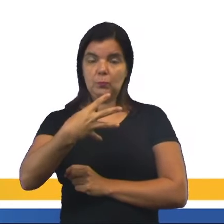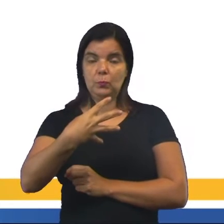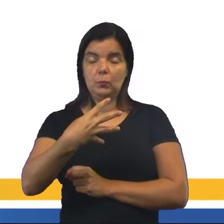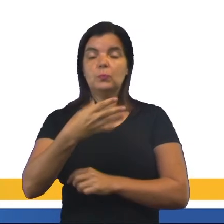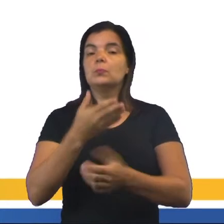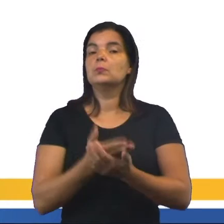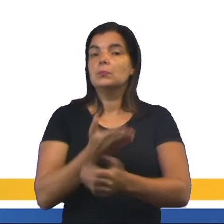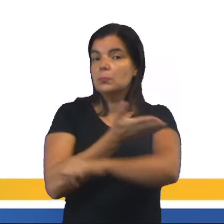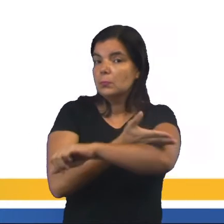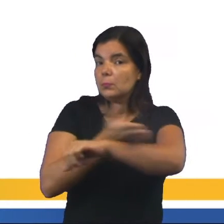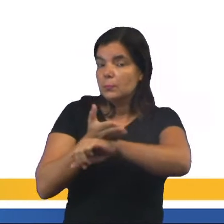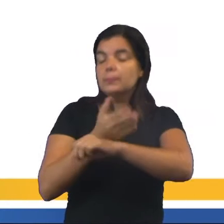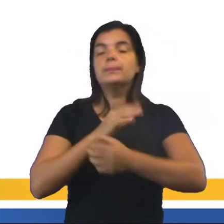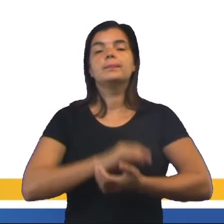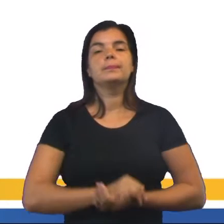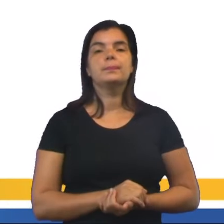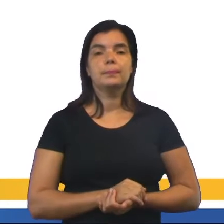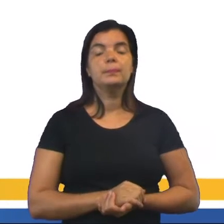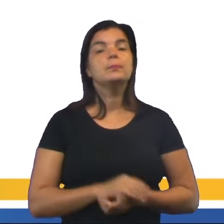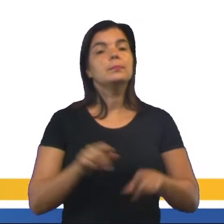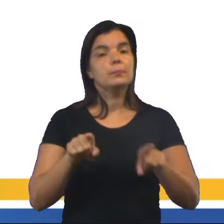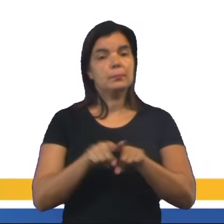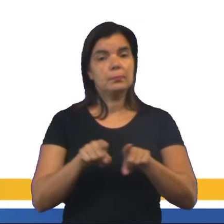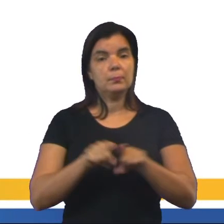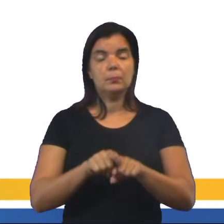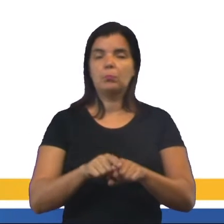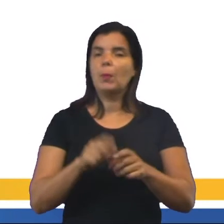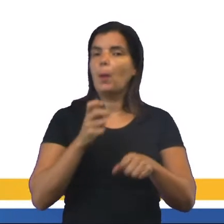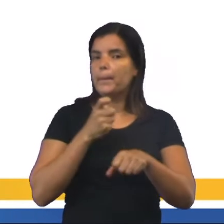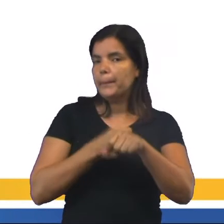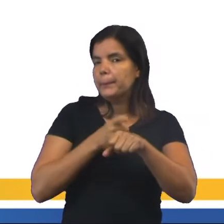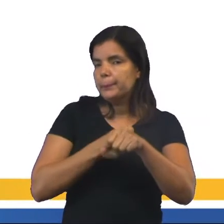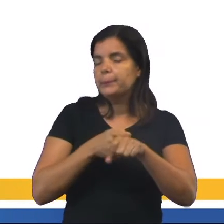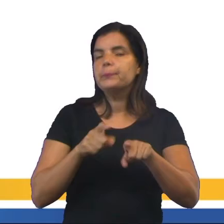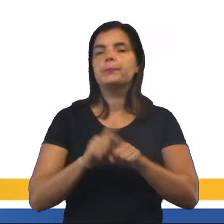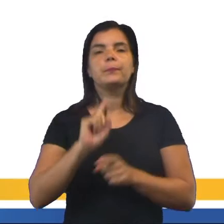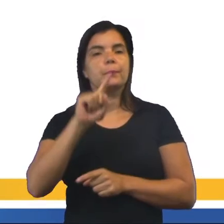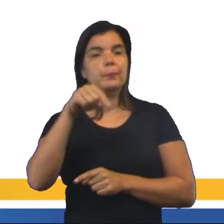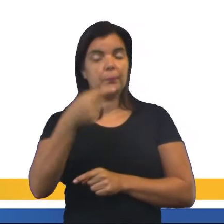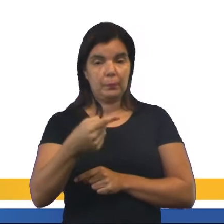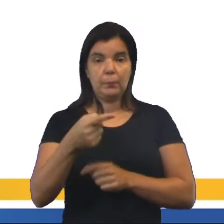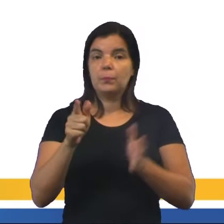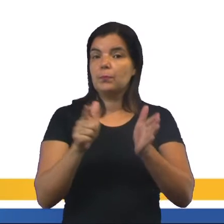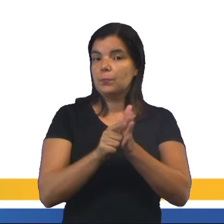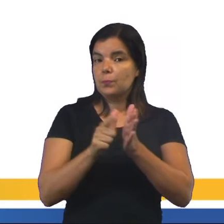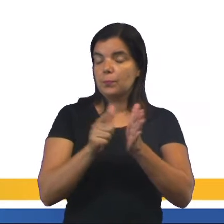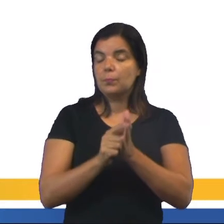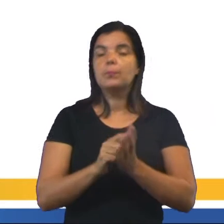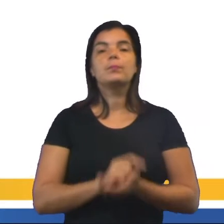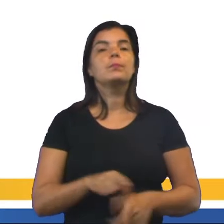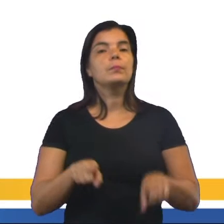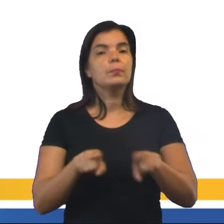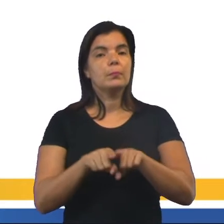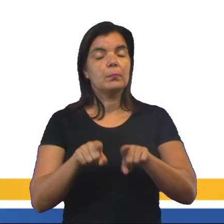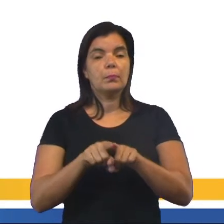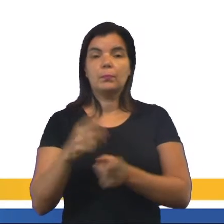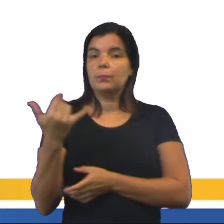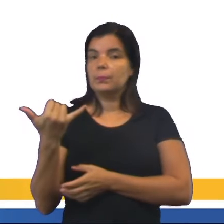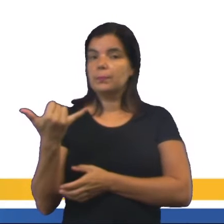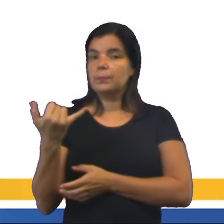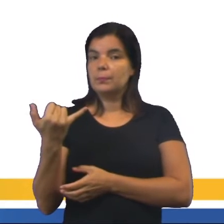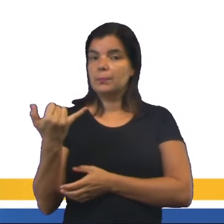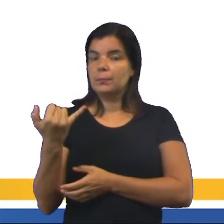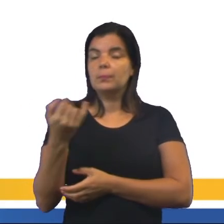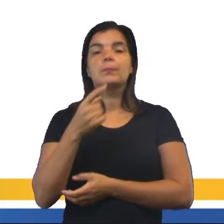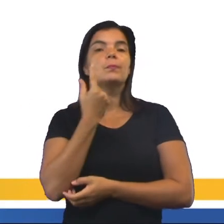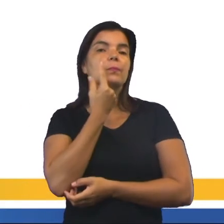sem pauta, branca e de preferência mais durinha. Após selecionar a folha, você também tem que selecionar as canetas,